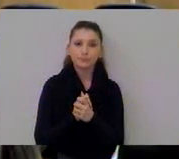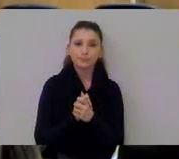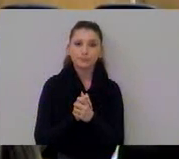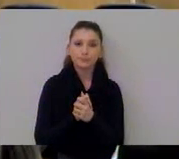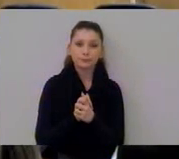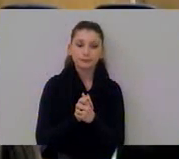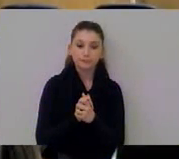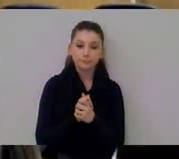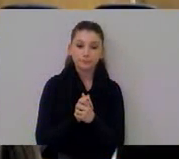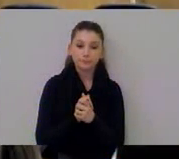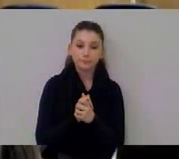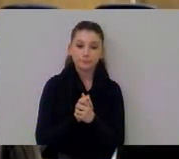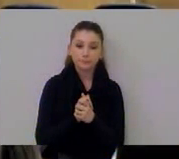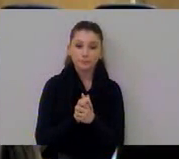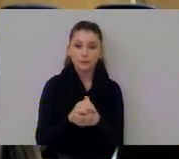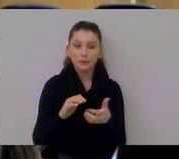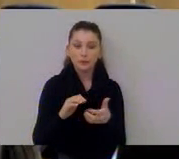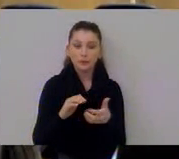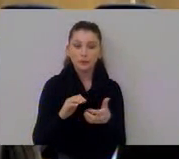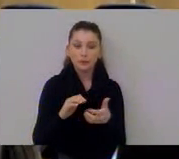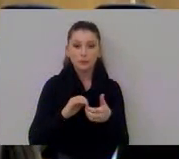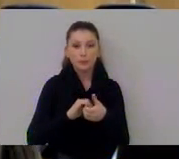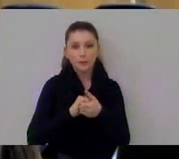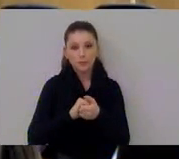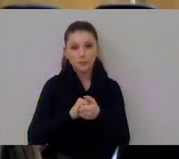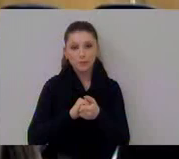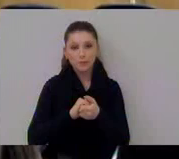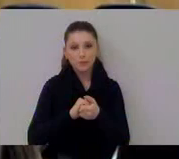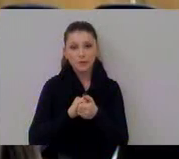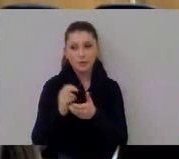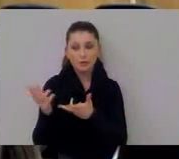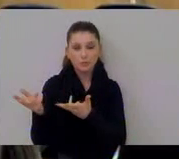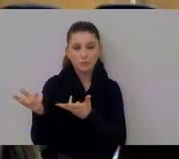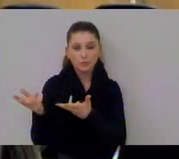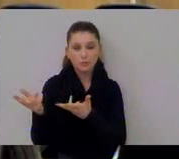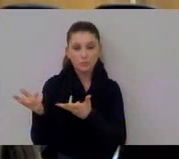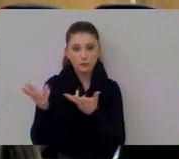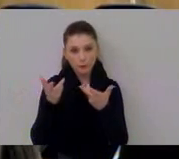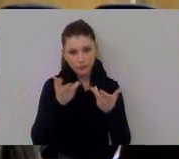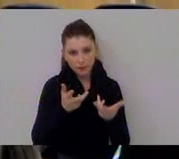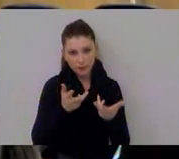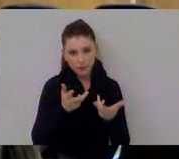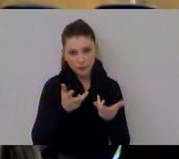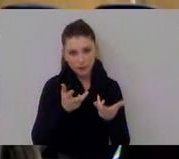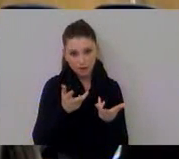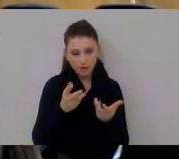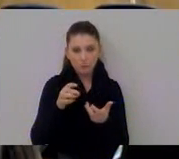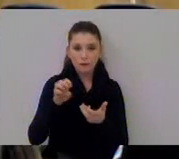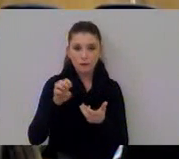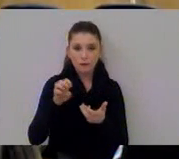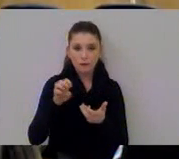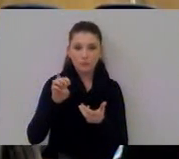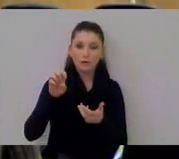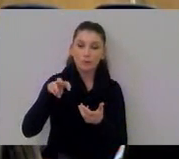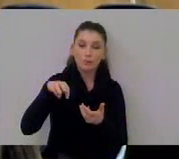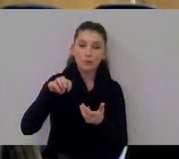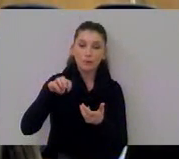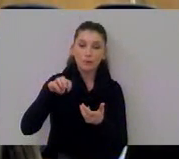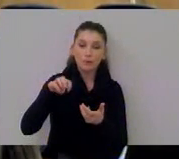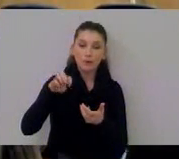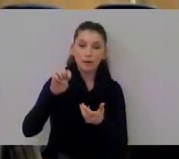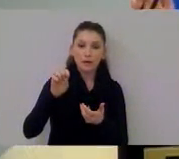cumprimentar aos nossos convidados, ao Emerson, à Andréia e